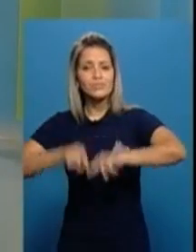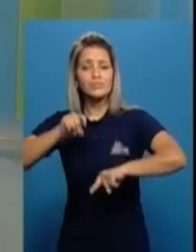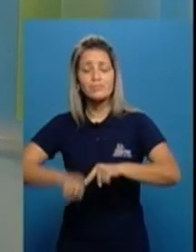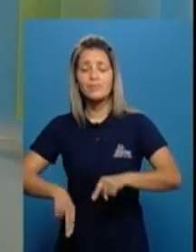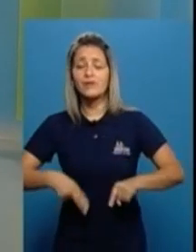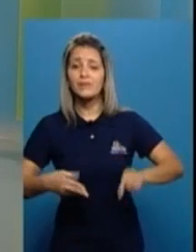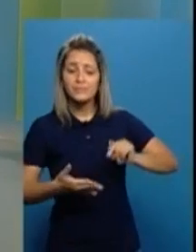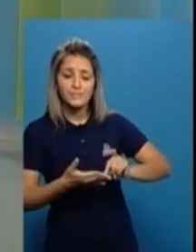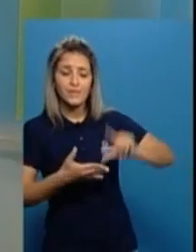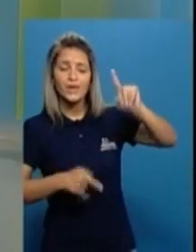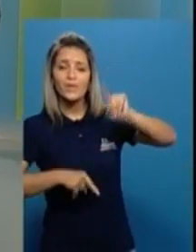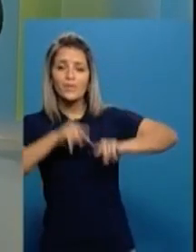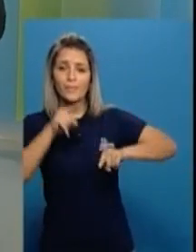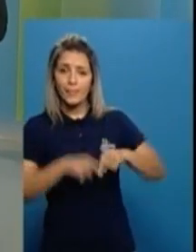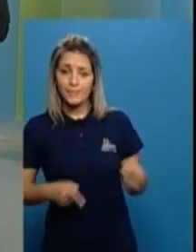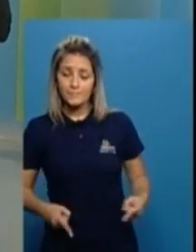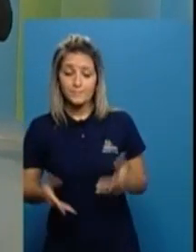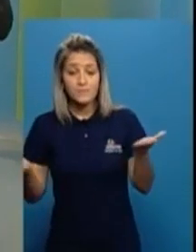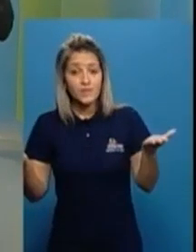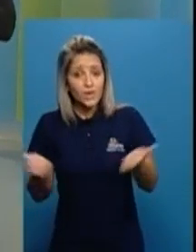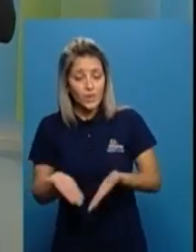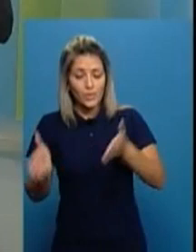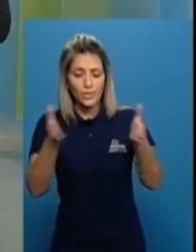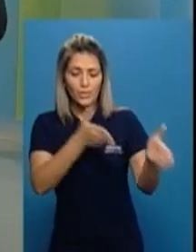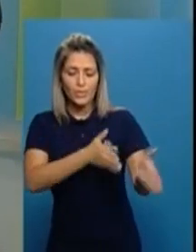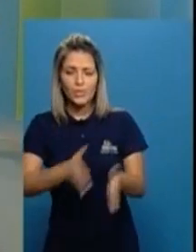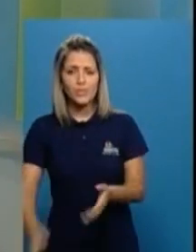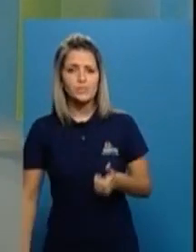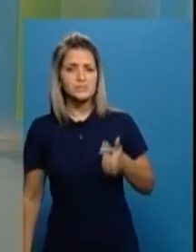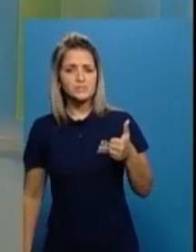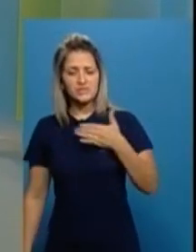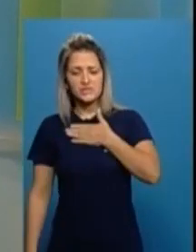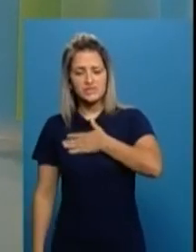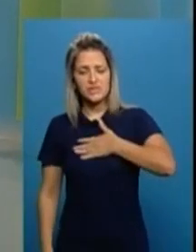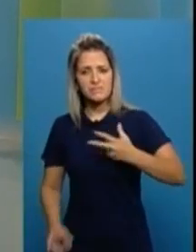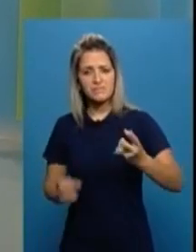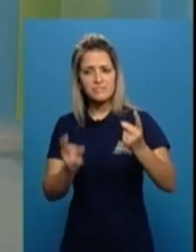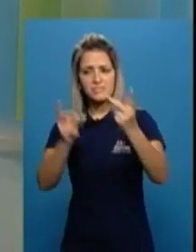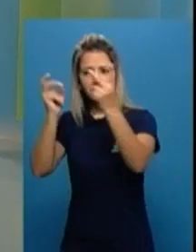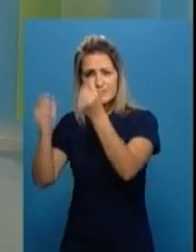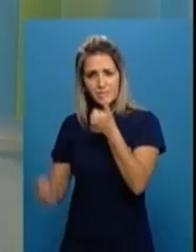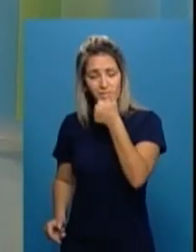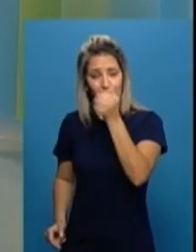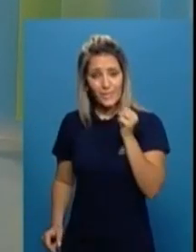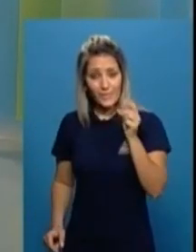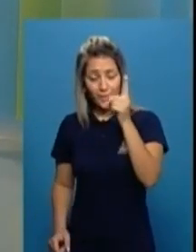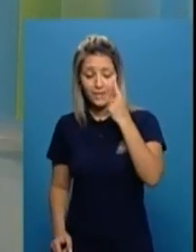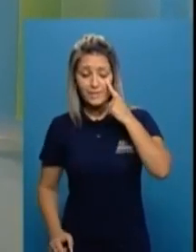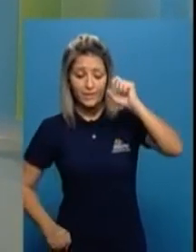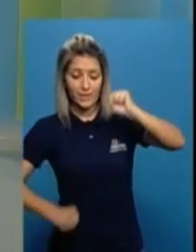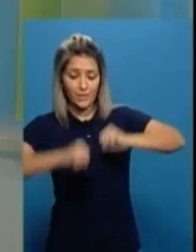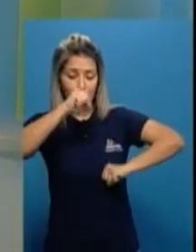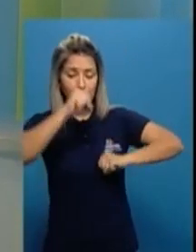materiais? E a produção atual? Ela satisfaz as estimativas de vendas? E os equipamentos